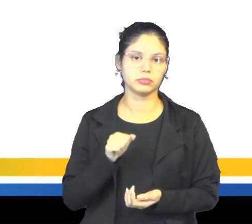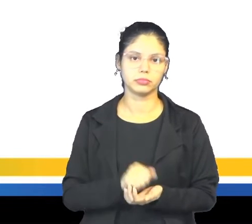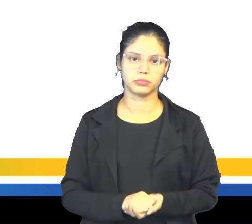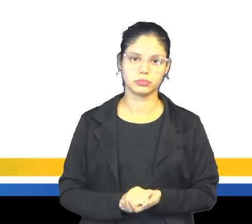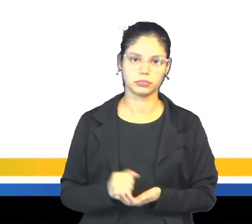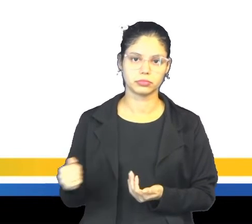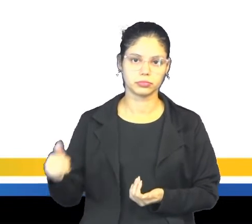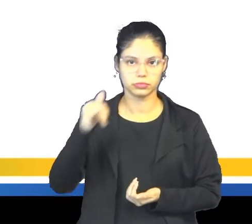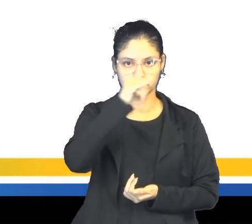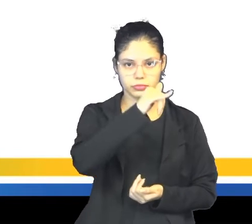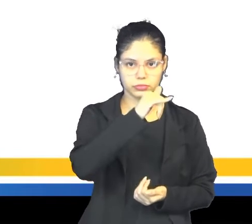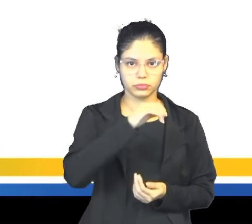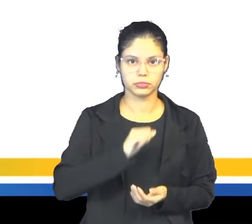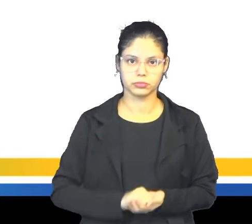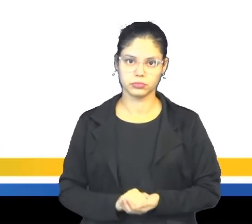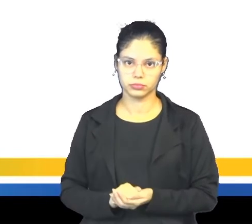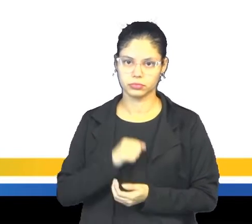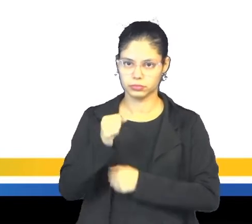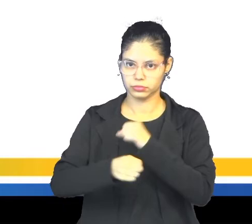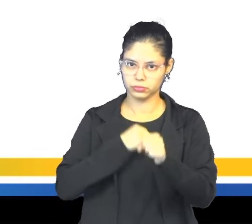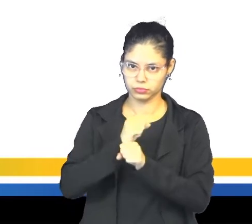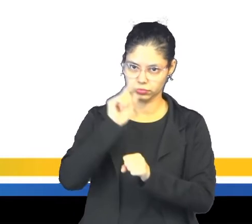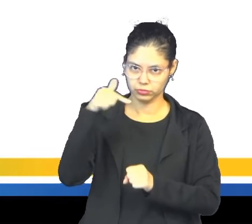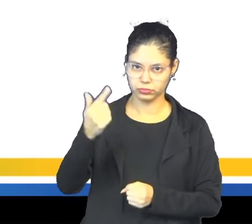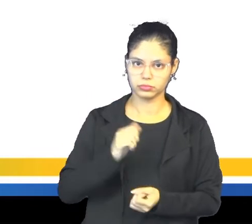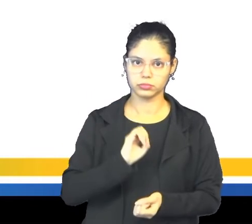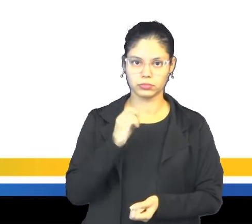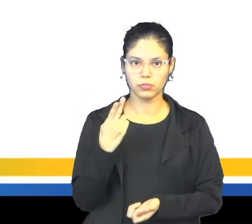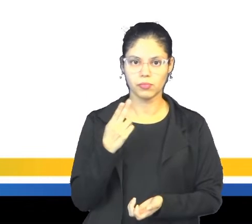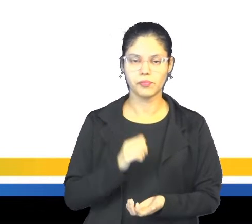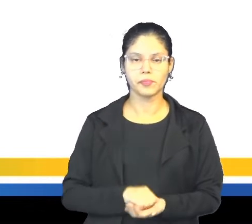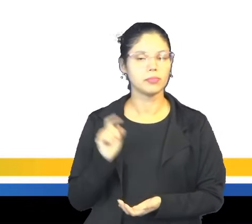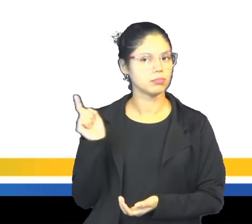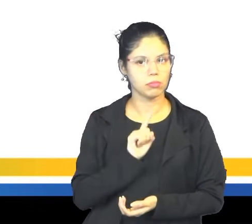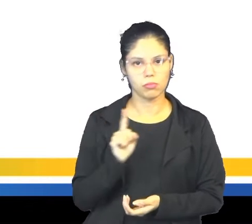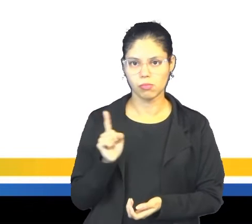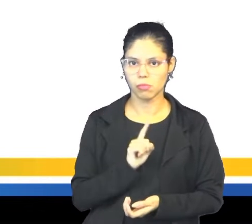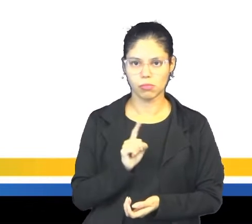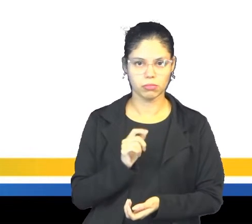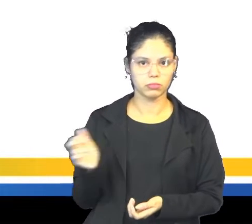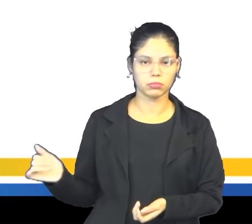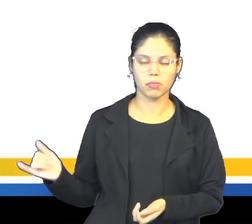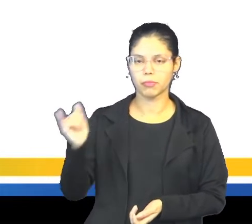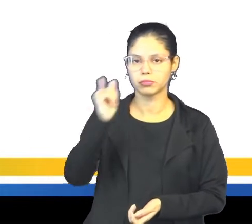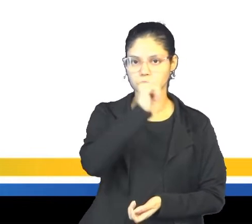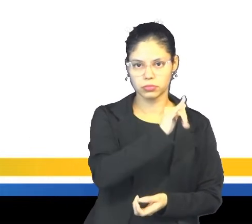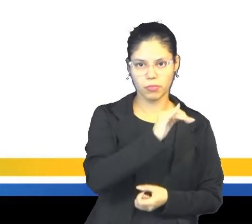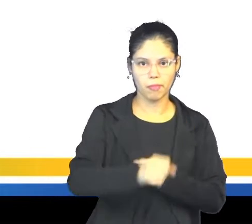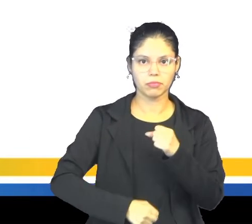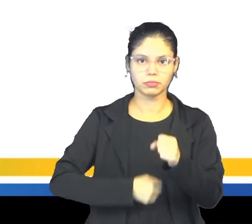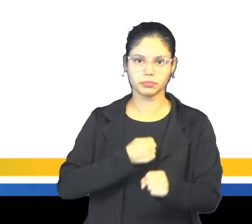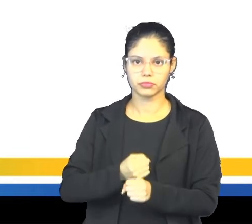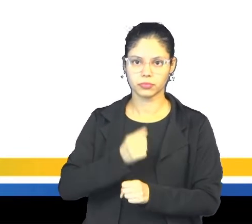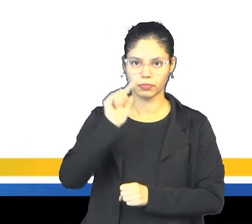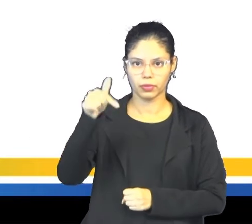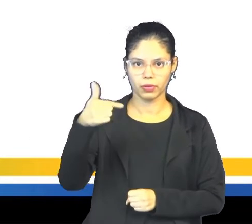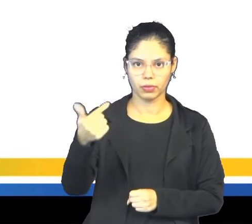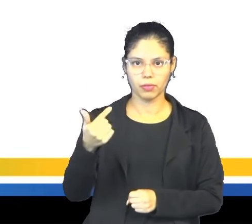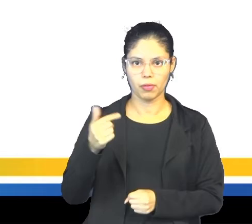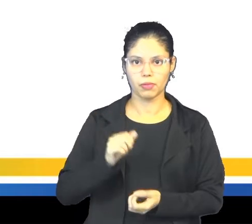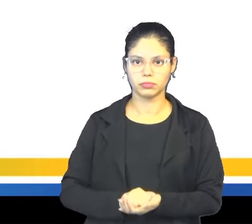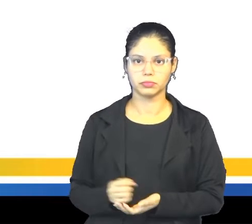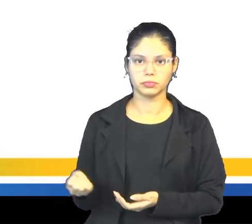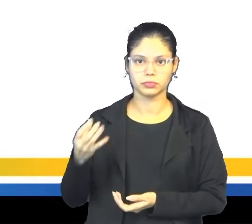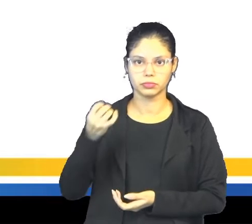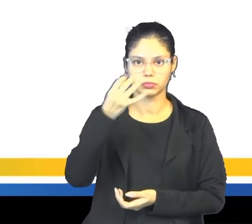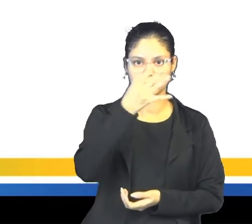vão viajar para o exterior ano que vem. Ou então, no, they won't travel abroad next year. Eles